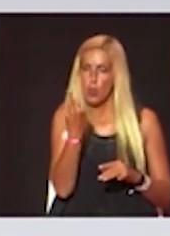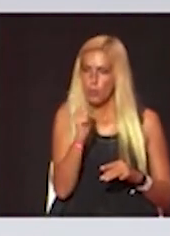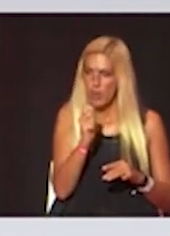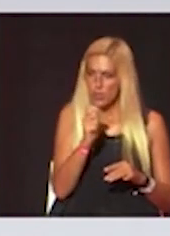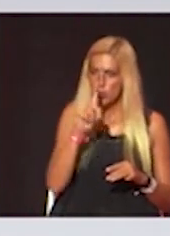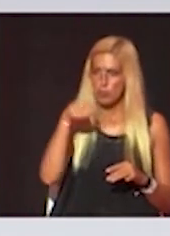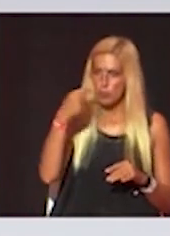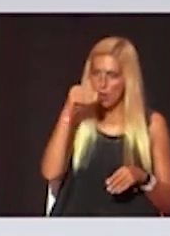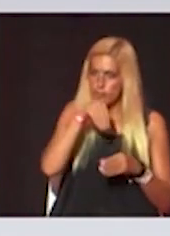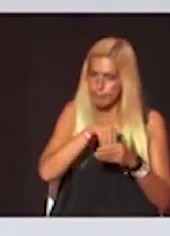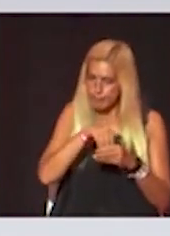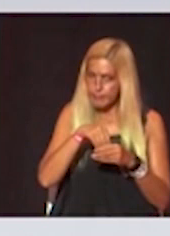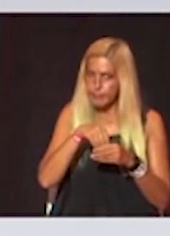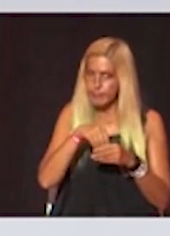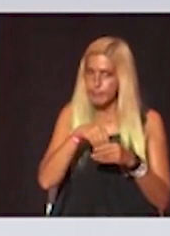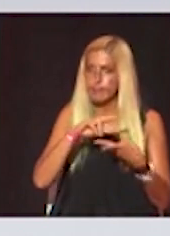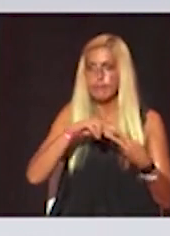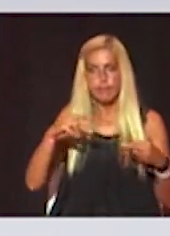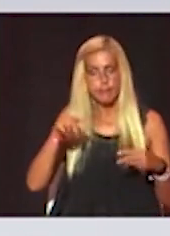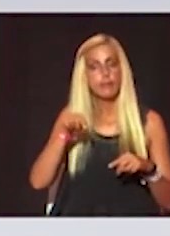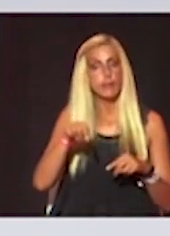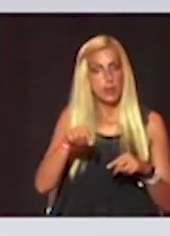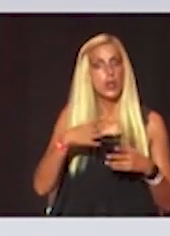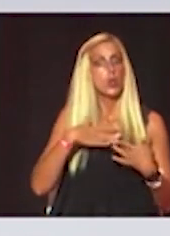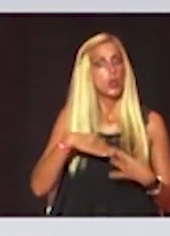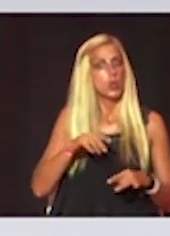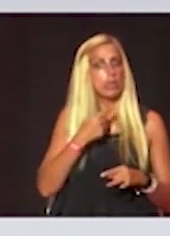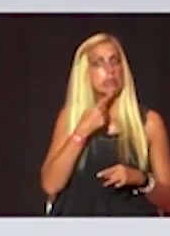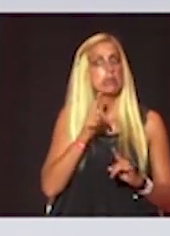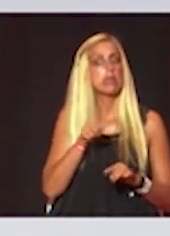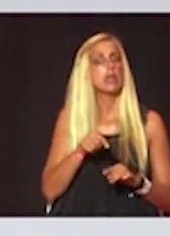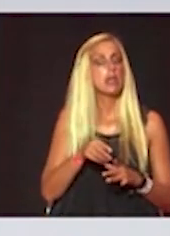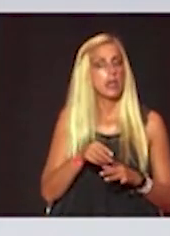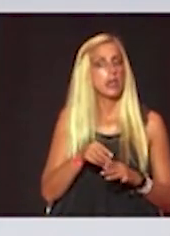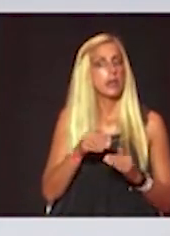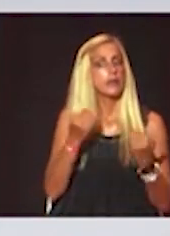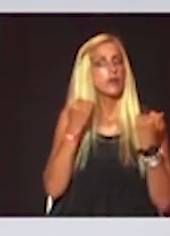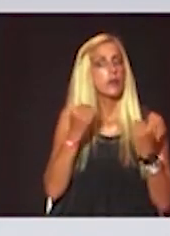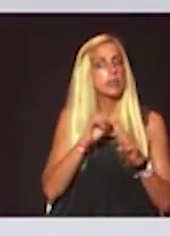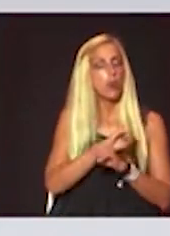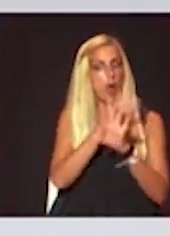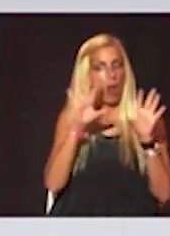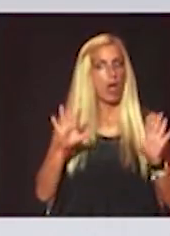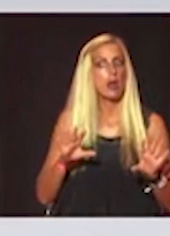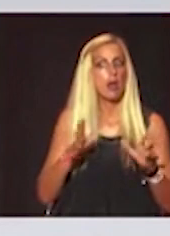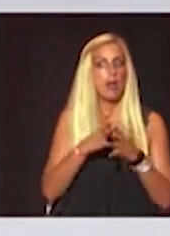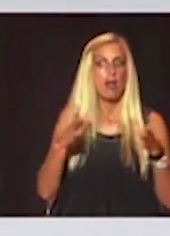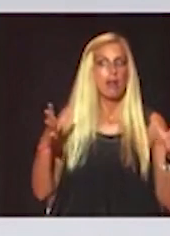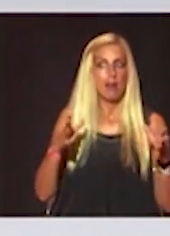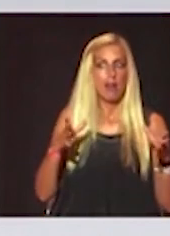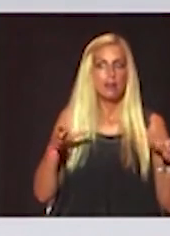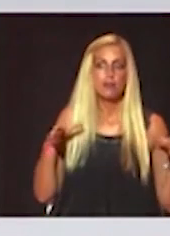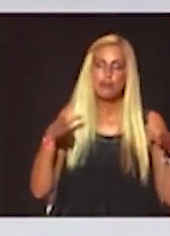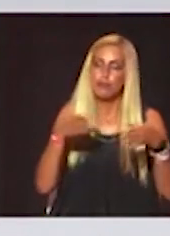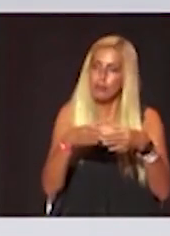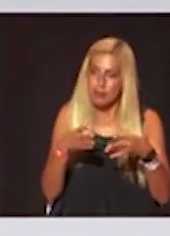das próximas eleições autárquicas, eu queria deixar aqui uma mensagem clara de grande